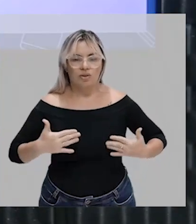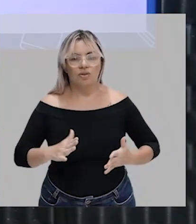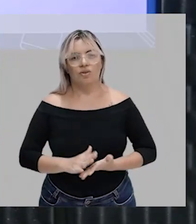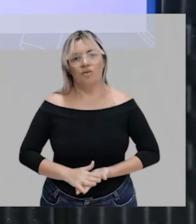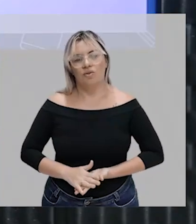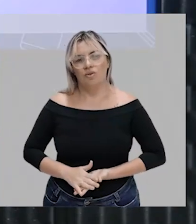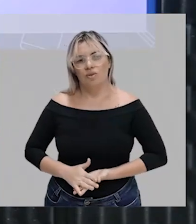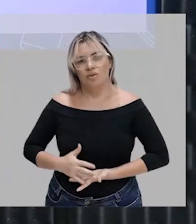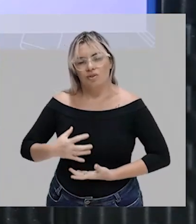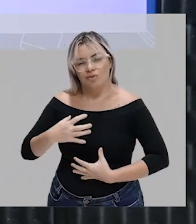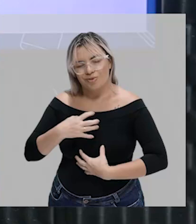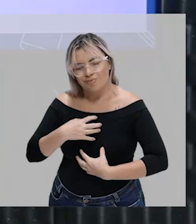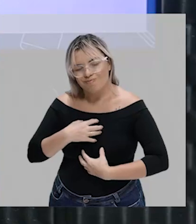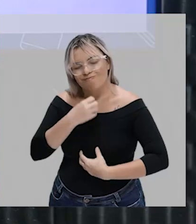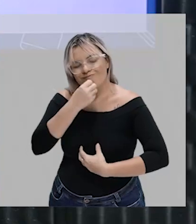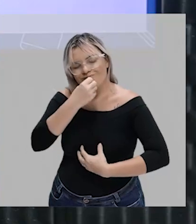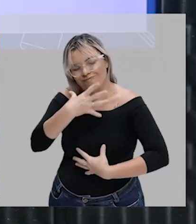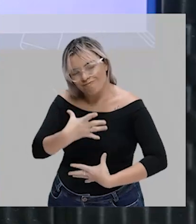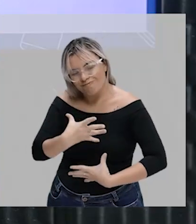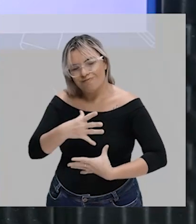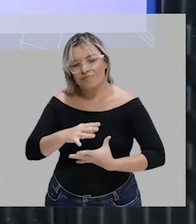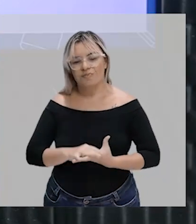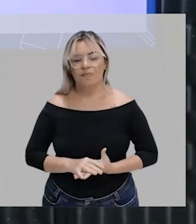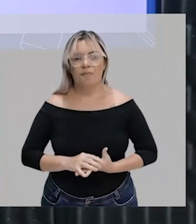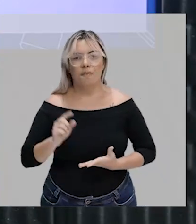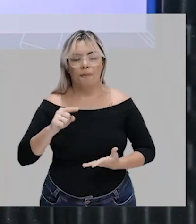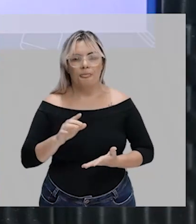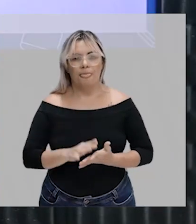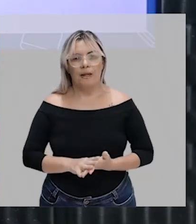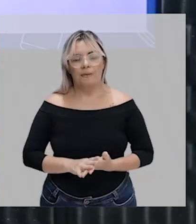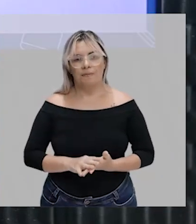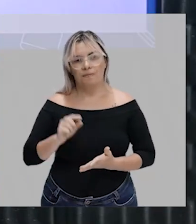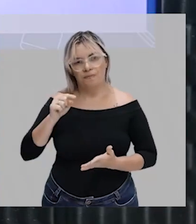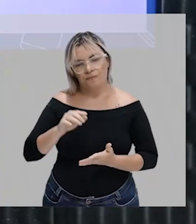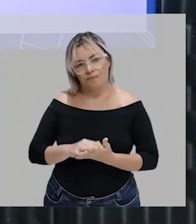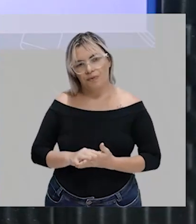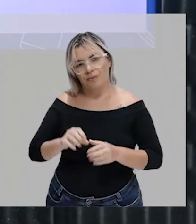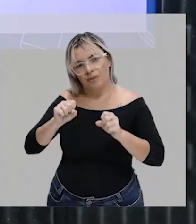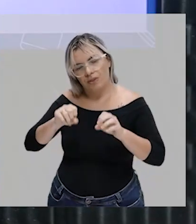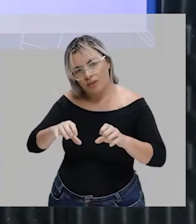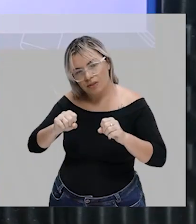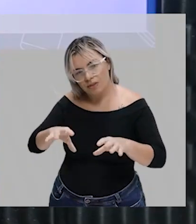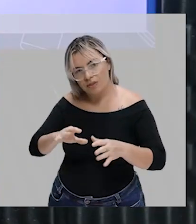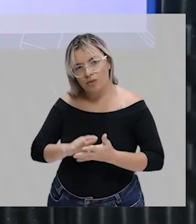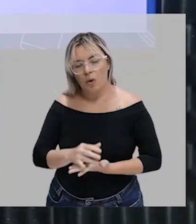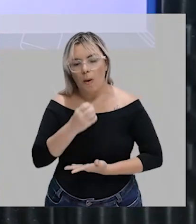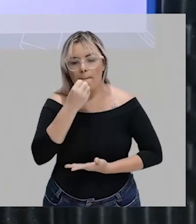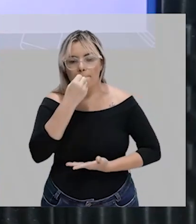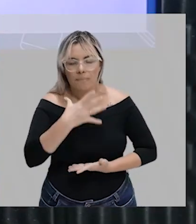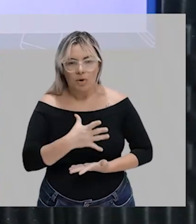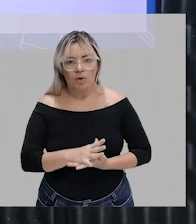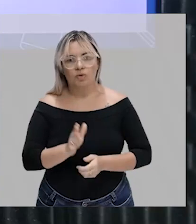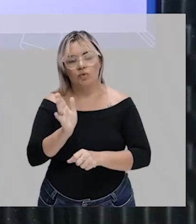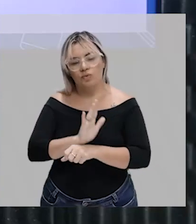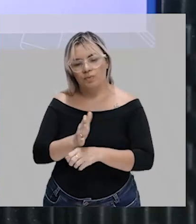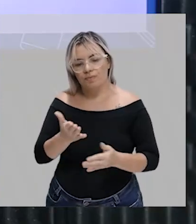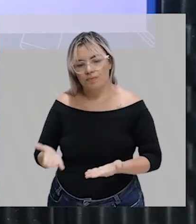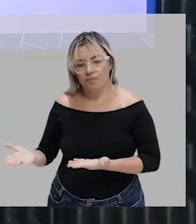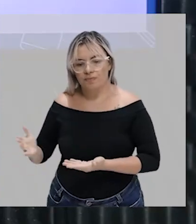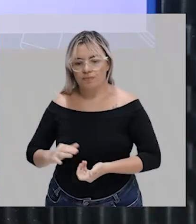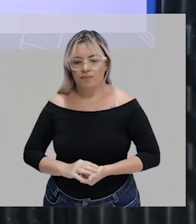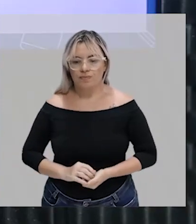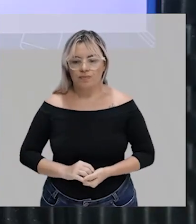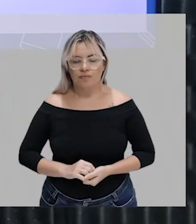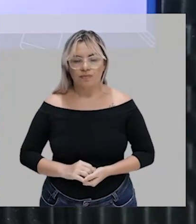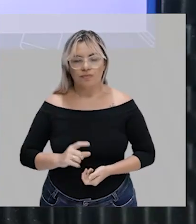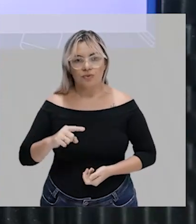tempo você tem uma nuance nova e uma lição para tirar, tá? Além disso, outros